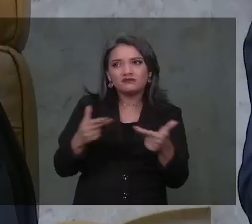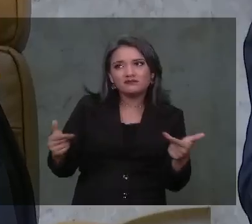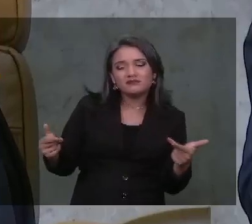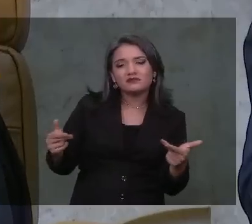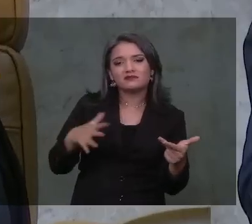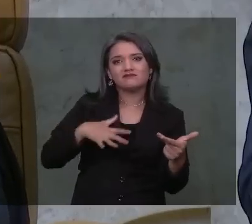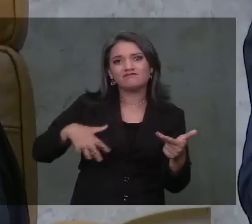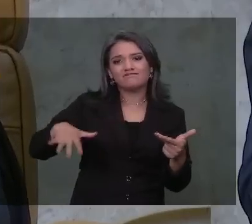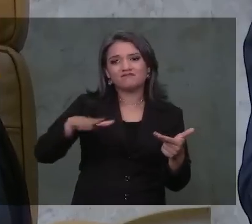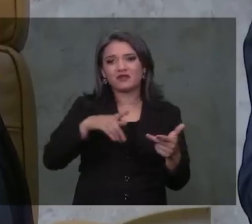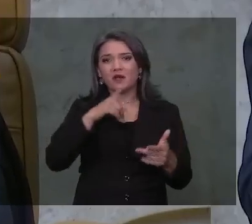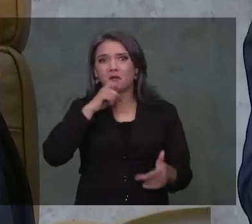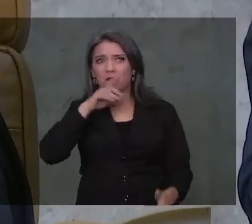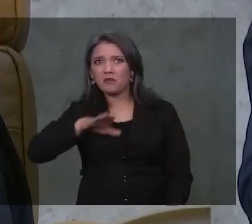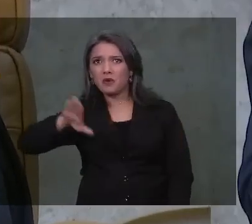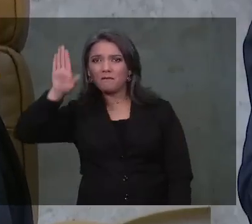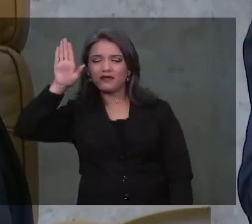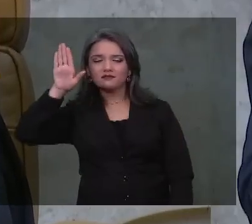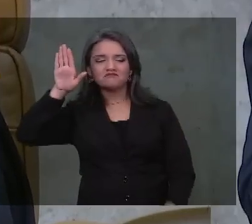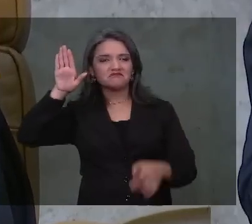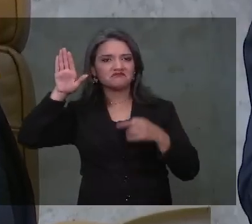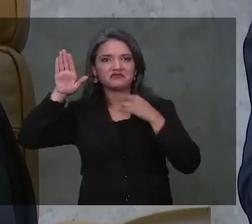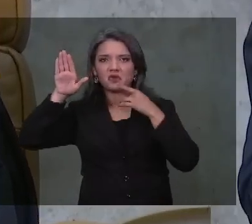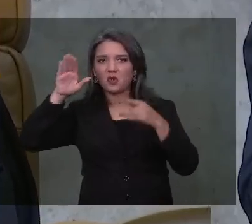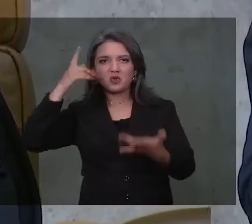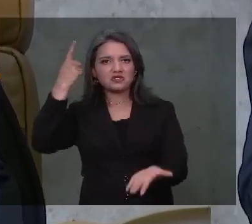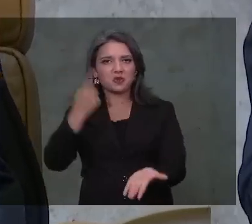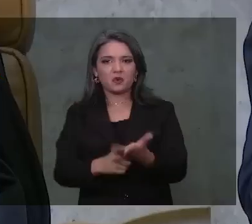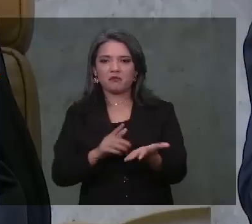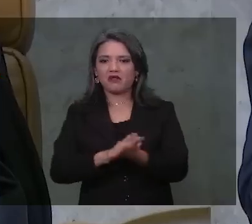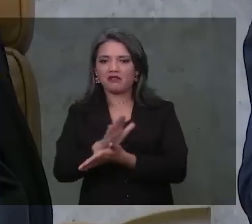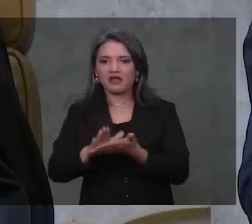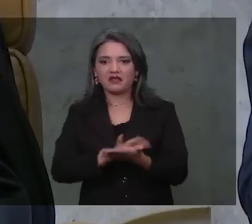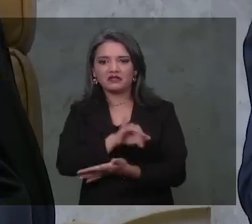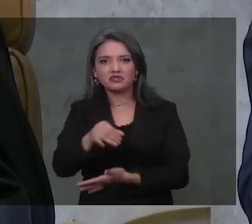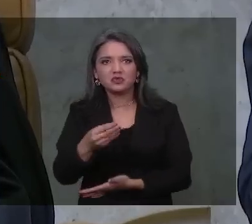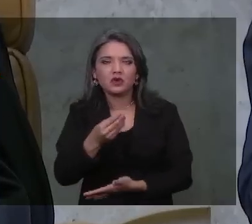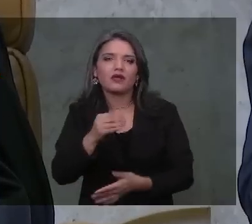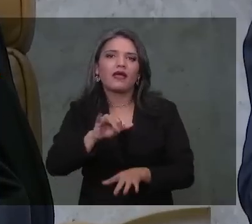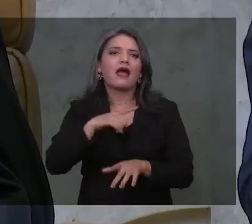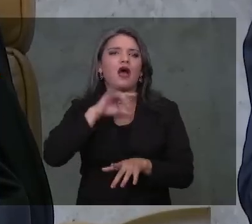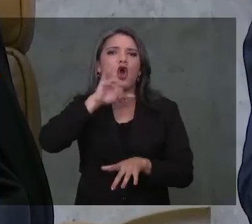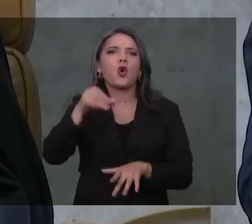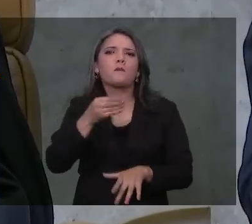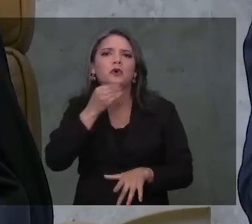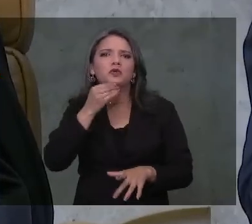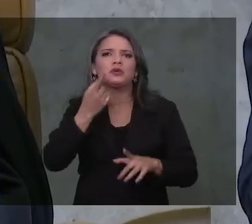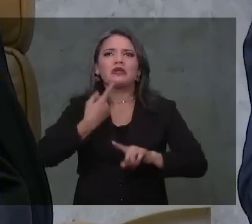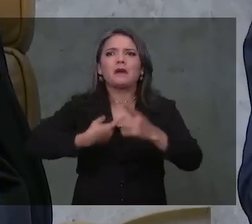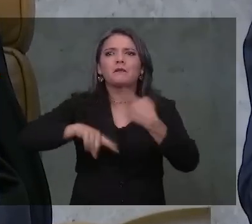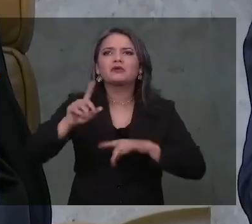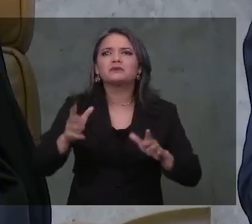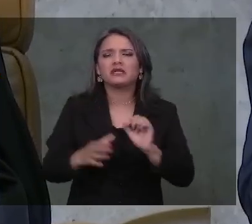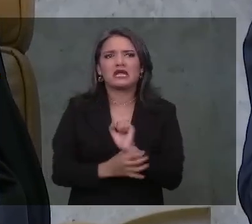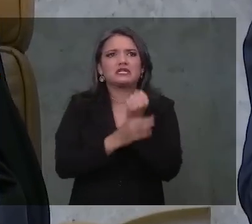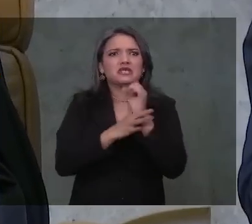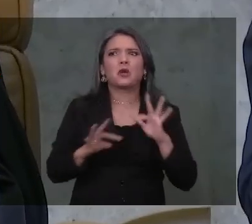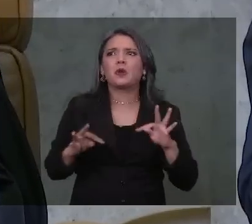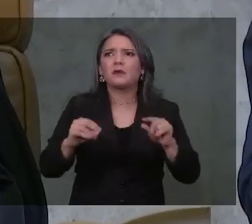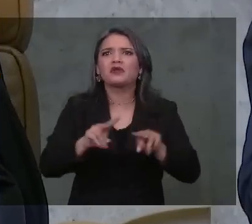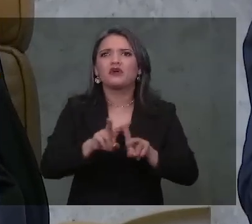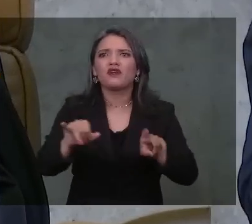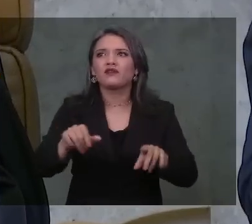as promessas não cumpridas de oportunidade, prosperidade e segurança para todos. As